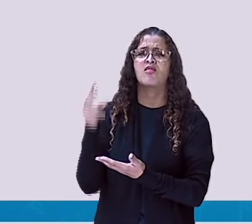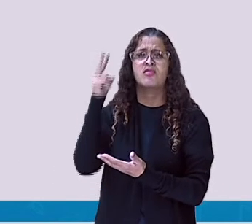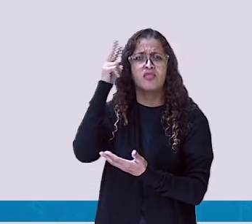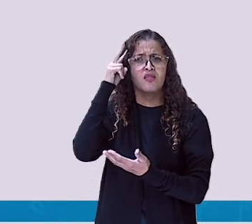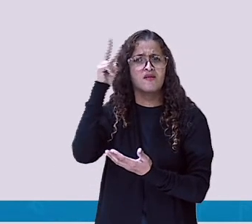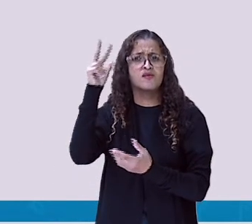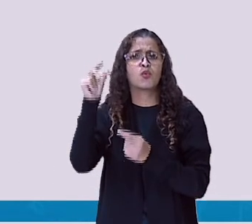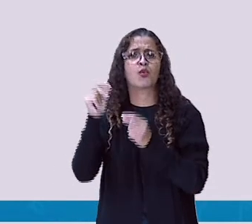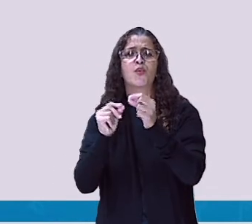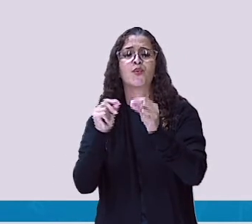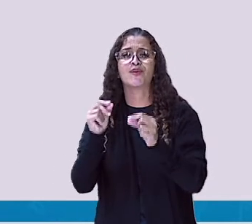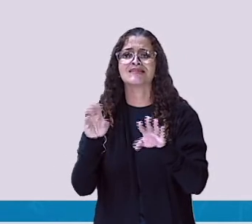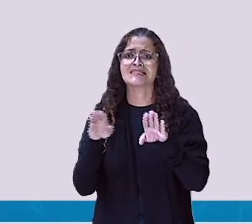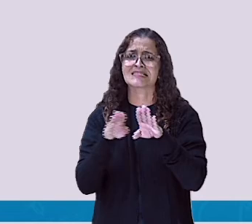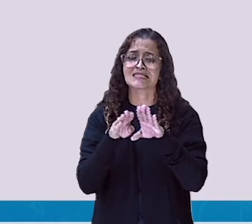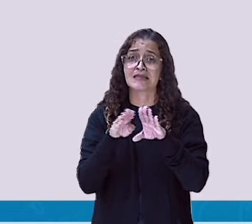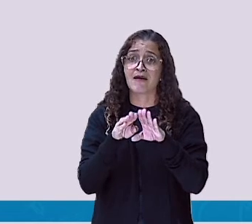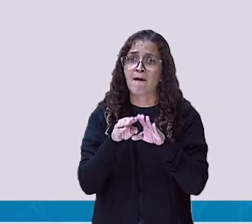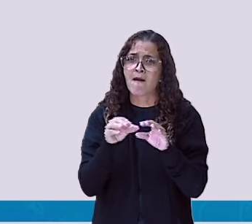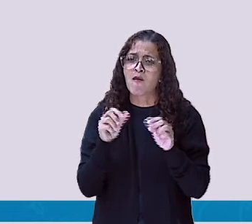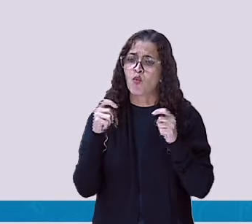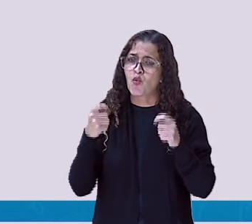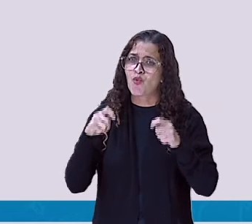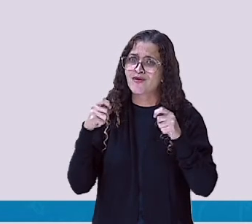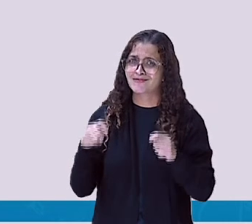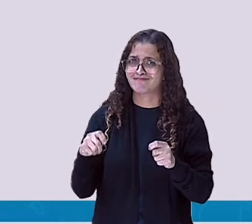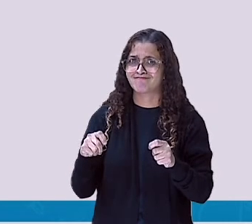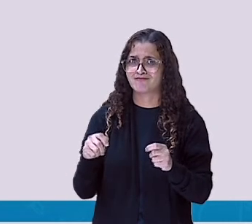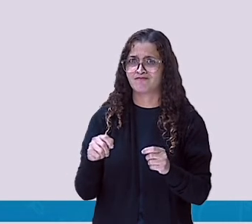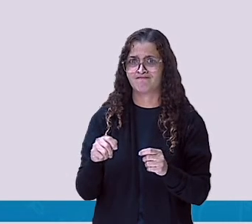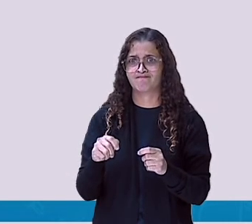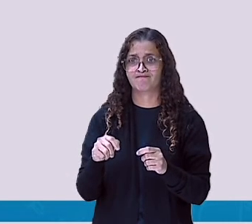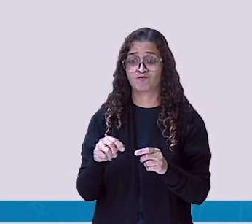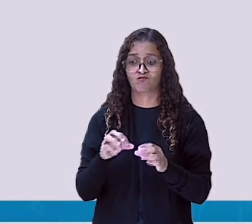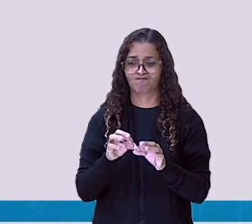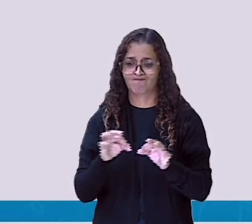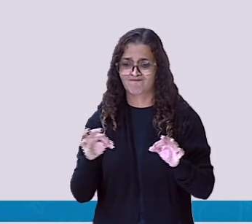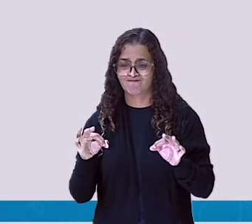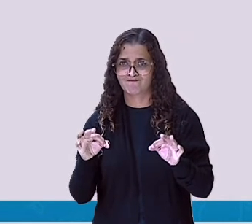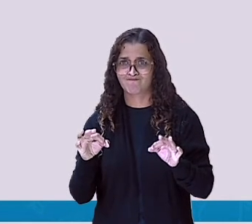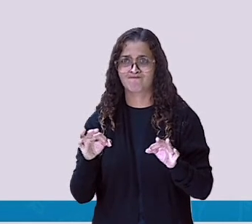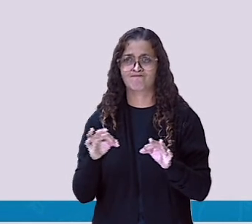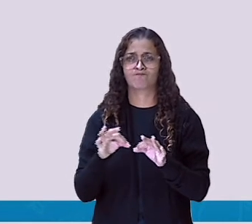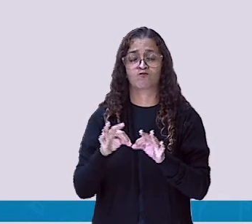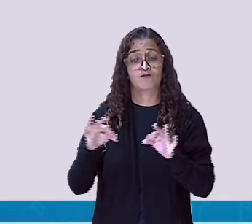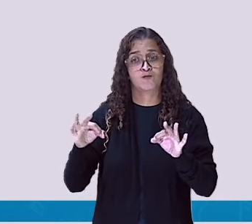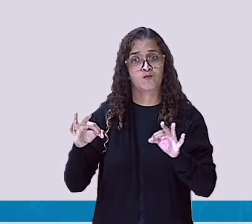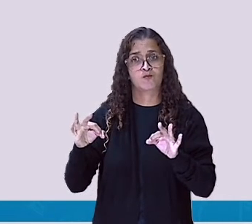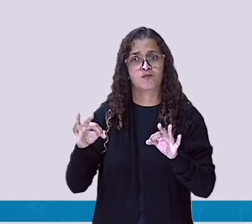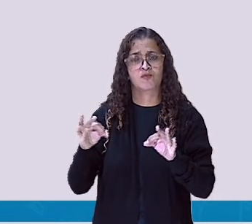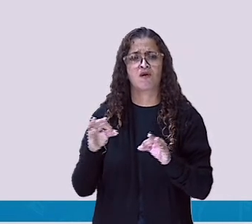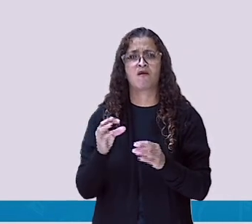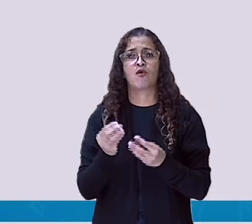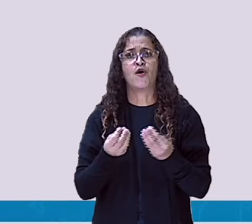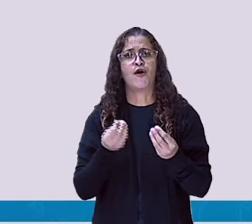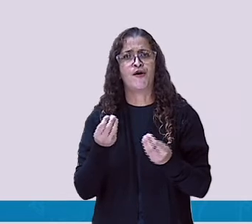que a distância de um ponto para o outro, se você está se referindo aos votos, ou qualquer